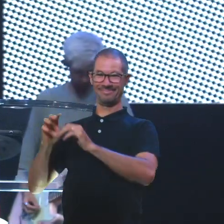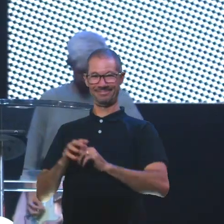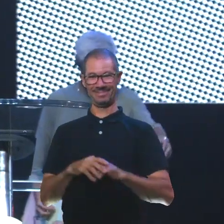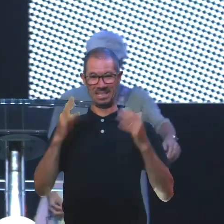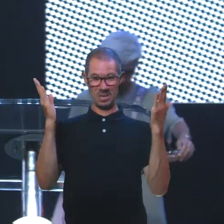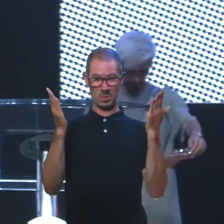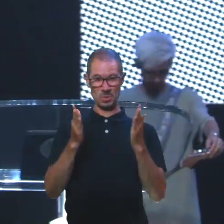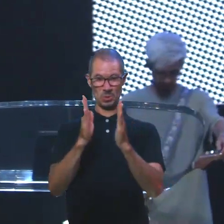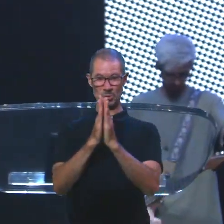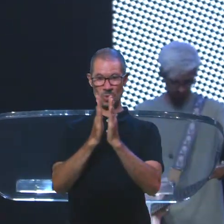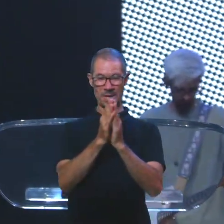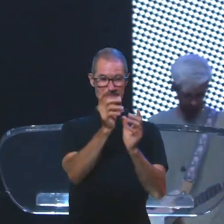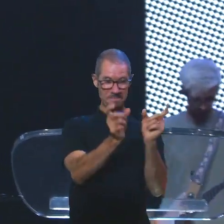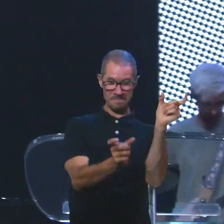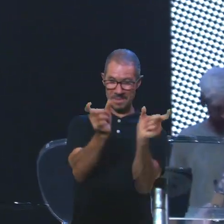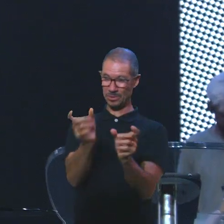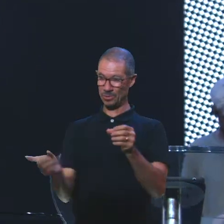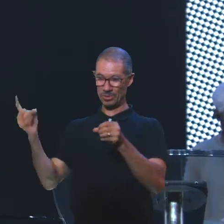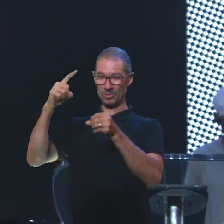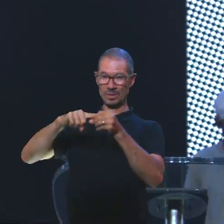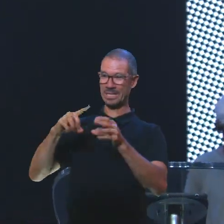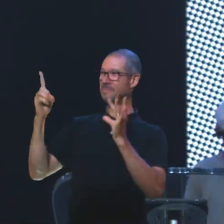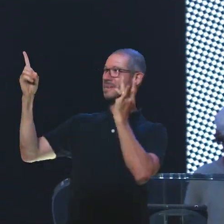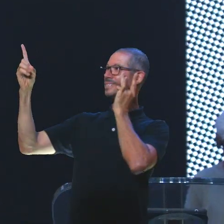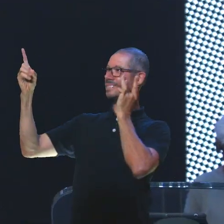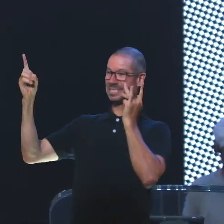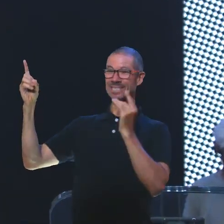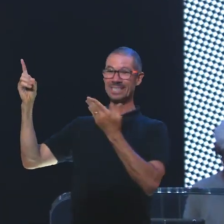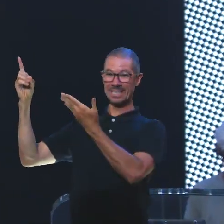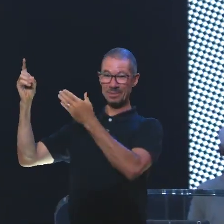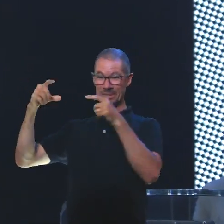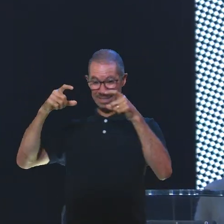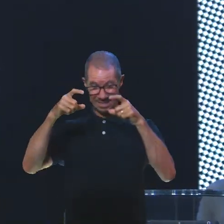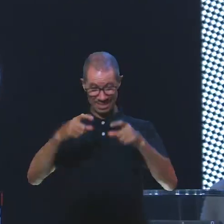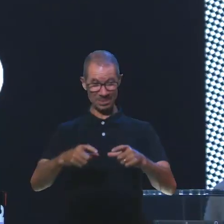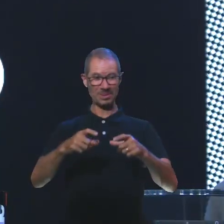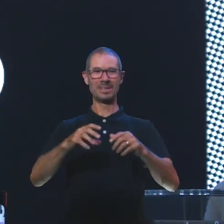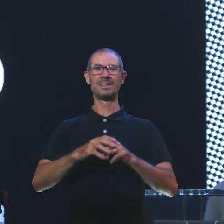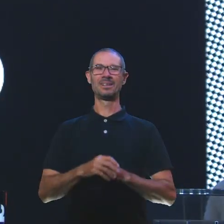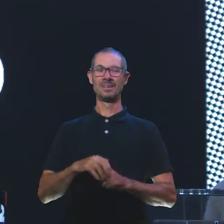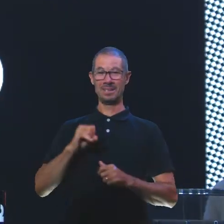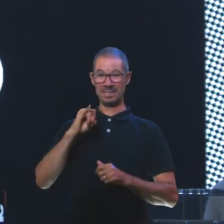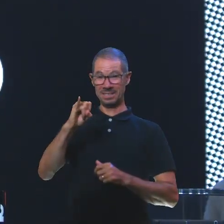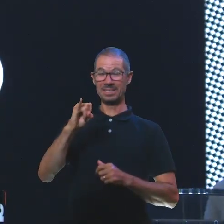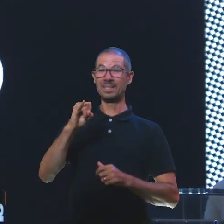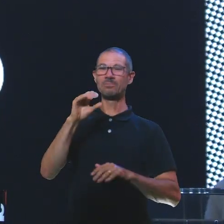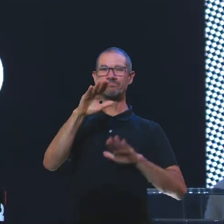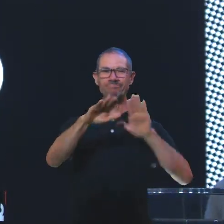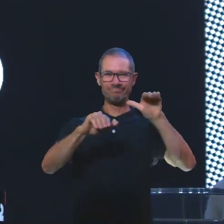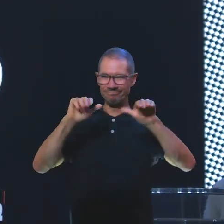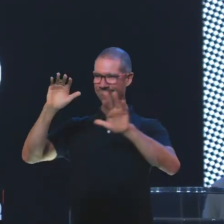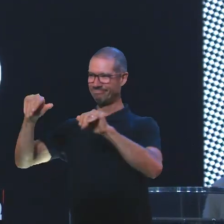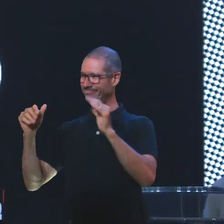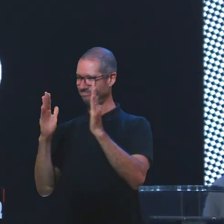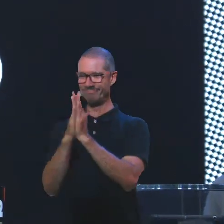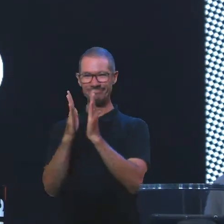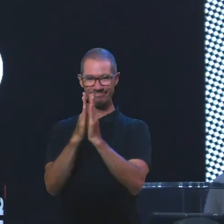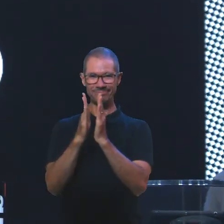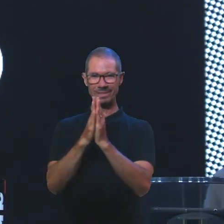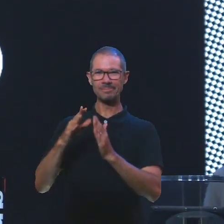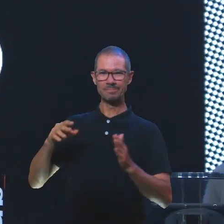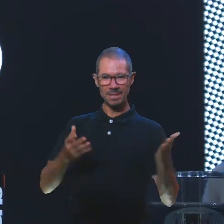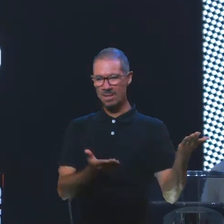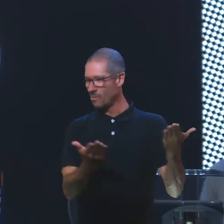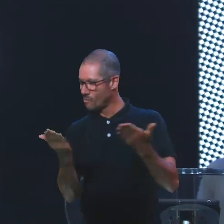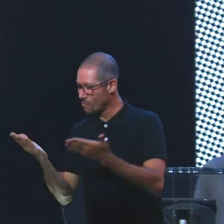E hoje eu quero orar com pessoas que querem voltar para a presença de Deus hoje aqui nesse lugar. Se é você que Deus está falando, vem para cá, eu quero orar com você. Vem para cá e coloca o joelho aqui